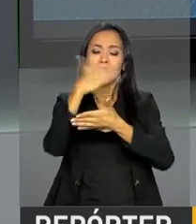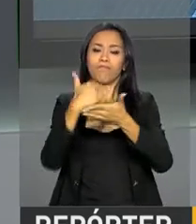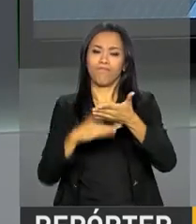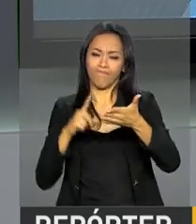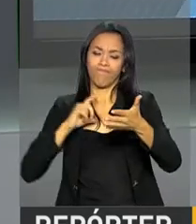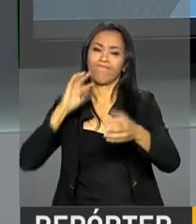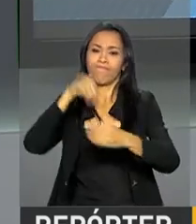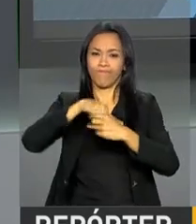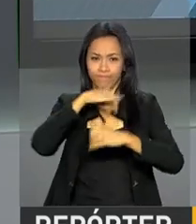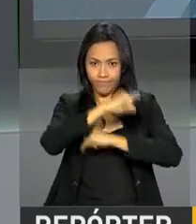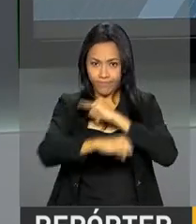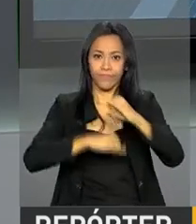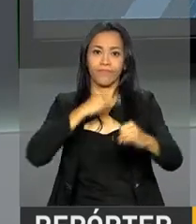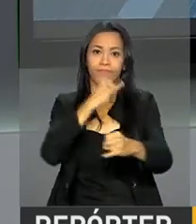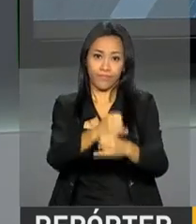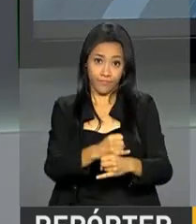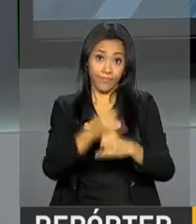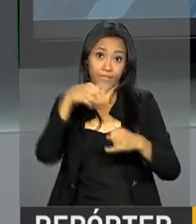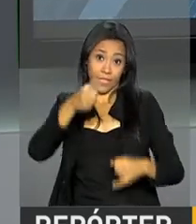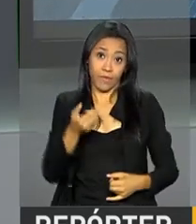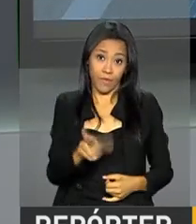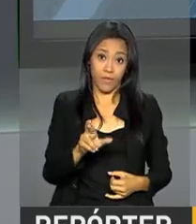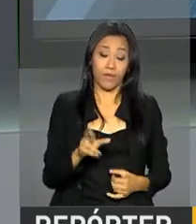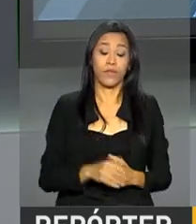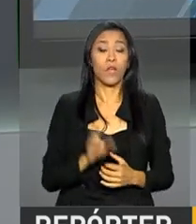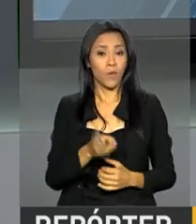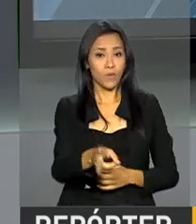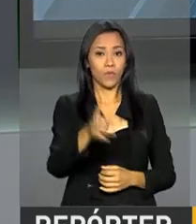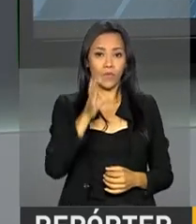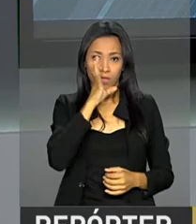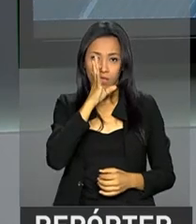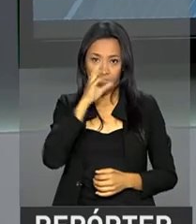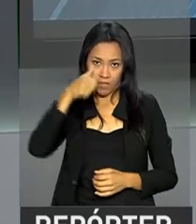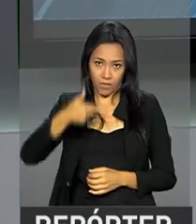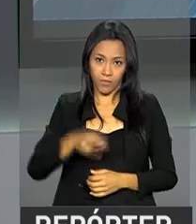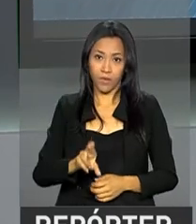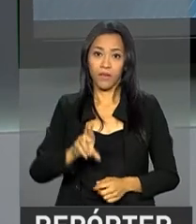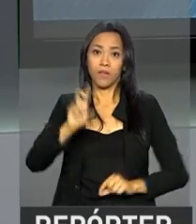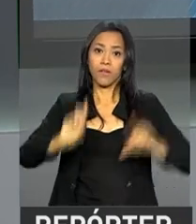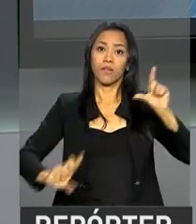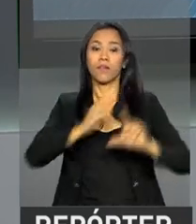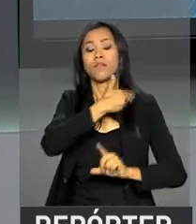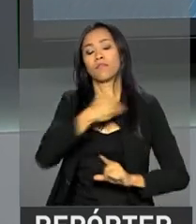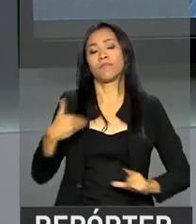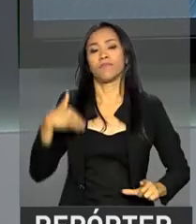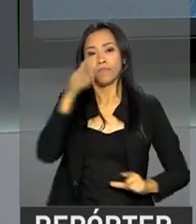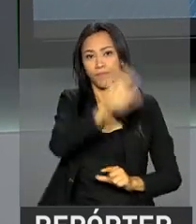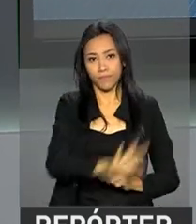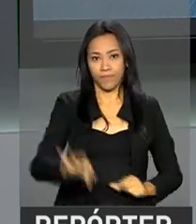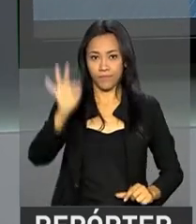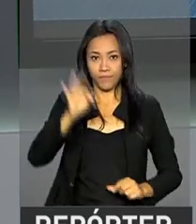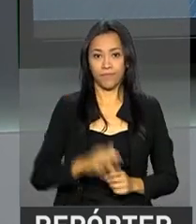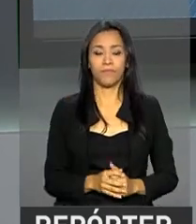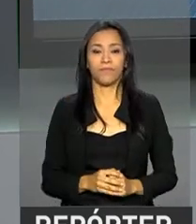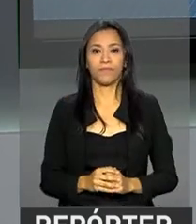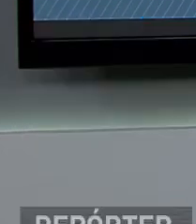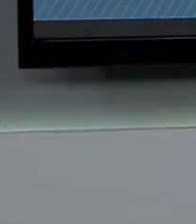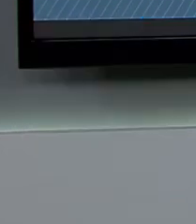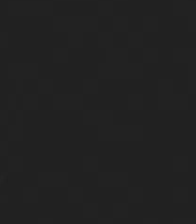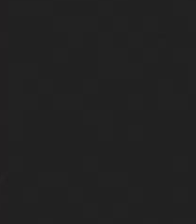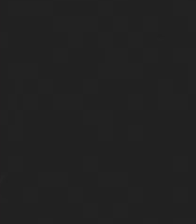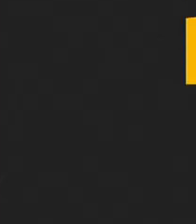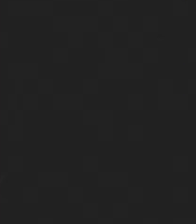programação também está na página da nbr na internet continue com a gente aqui na nbr a tv do governo federal